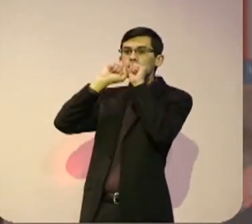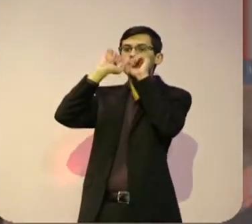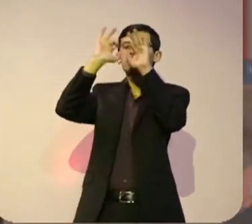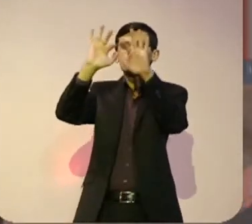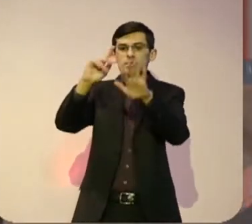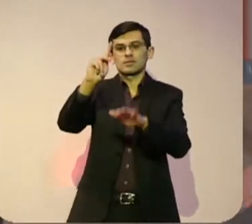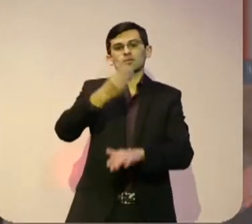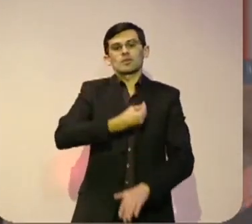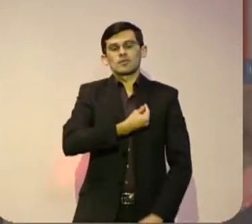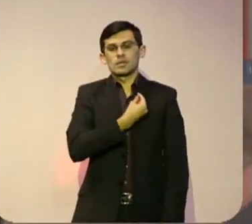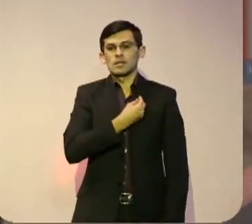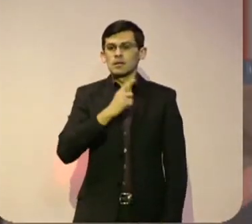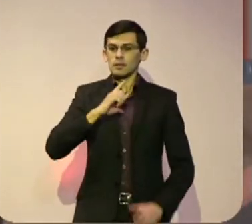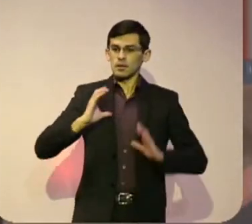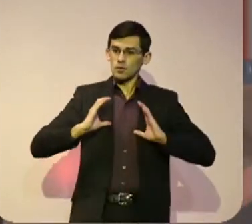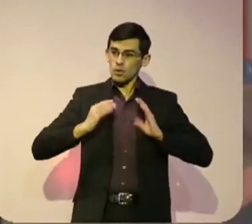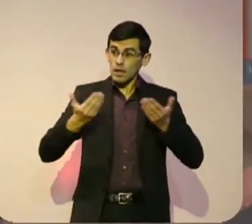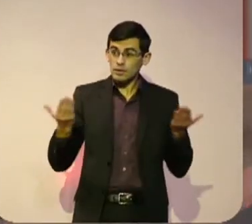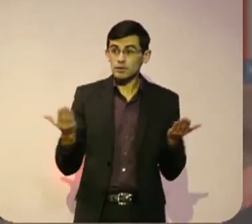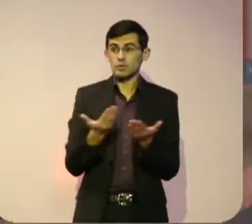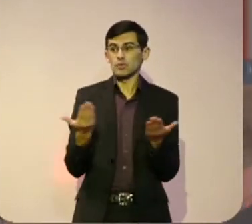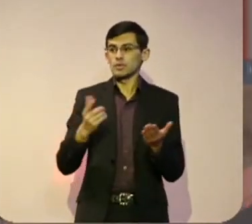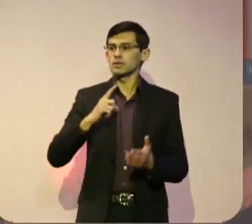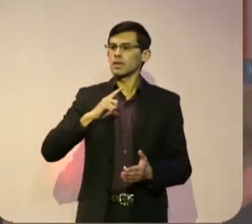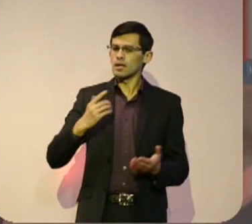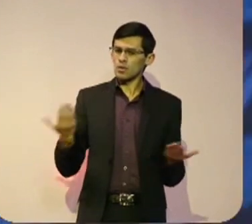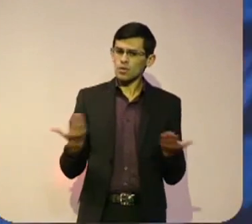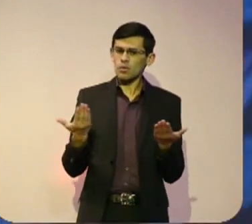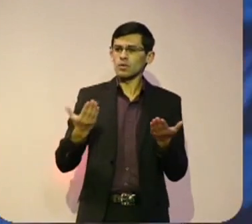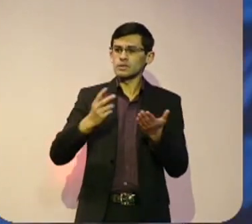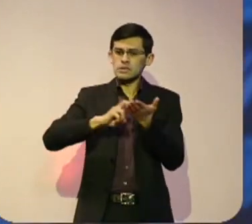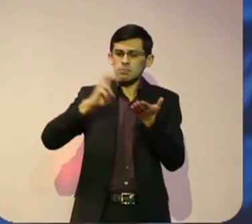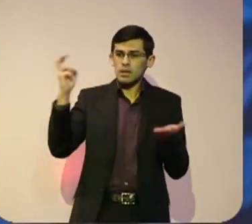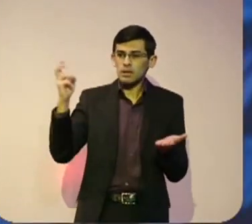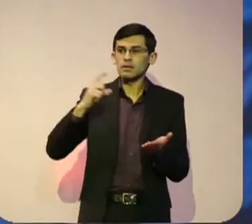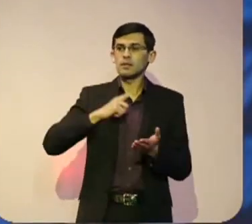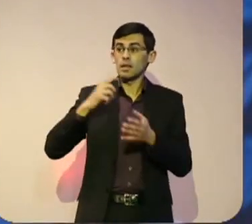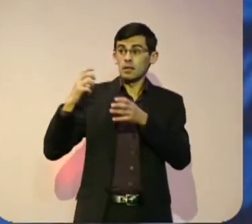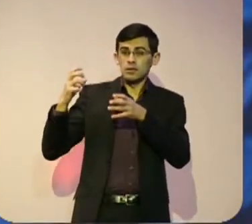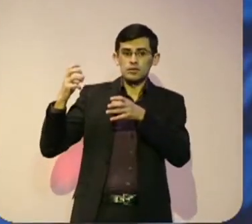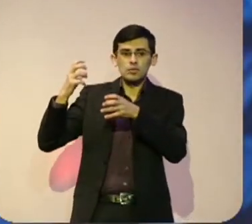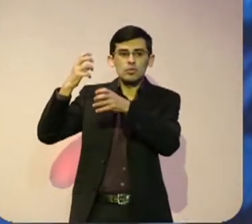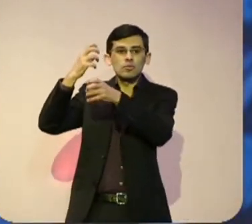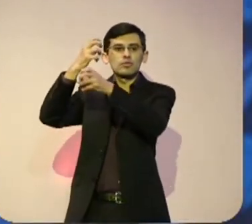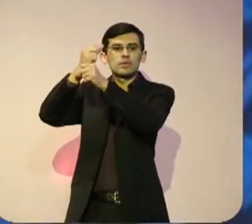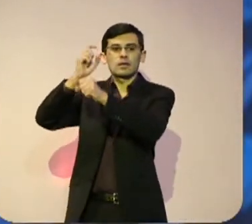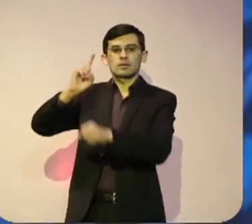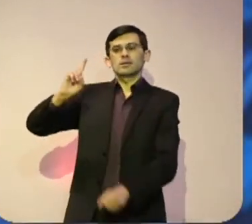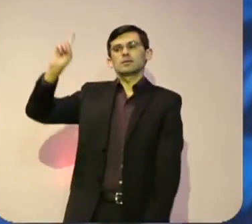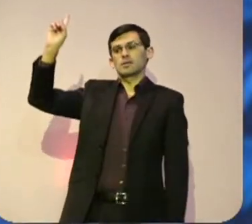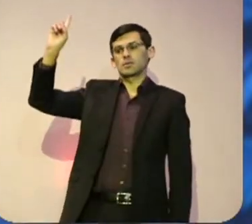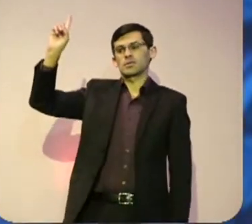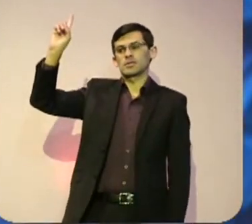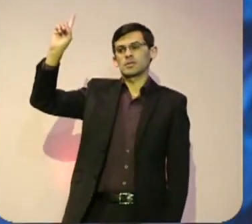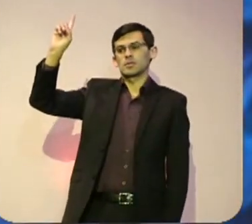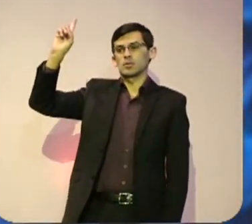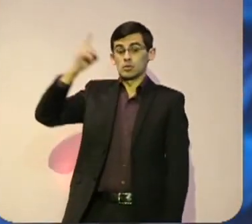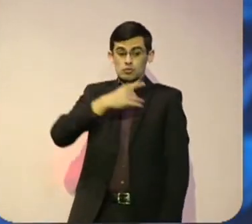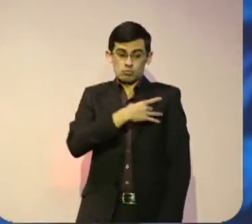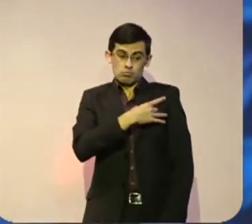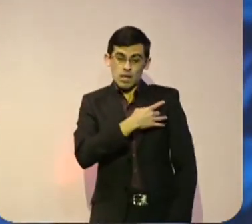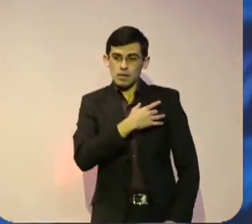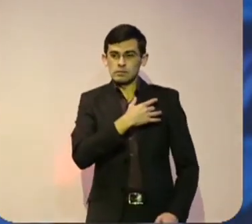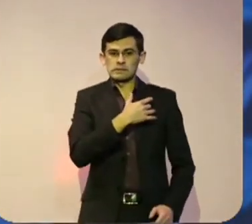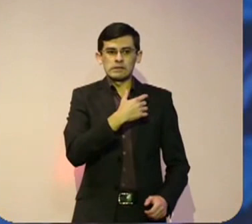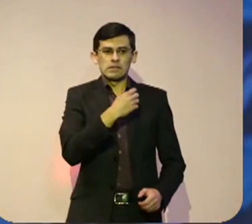coragem hoje. Tenha coragem nessa manhã. Tenha coragem nesse dia de confiar os teus medos, as